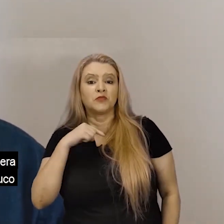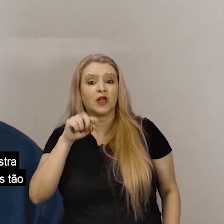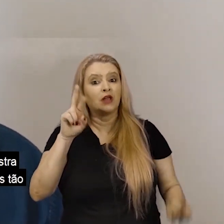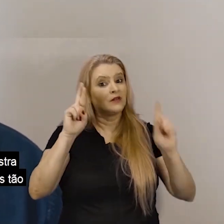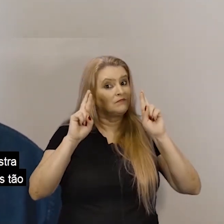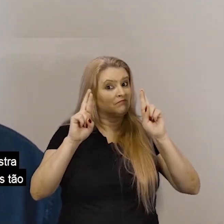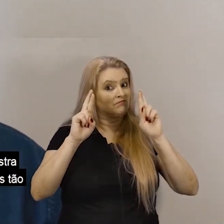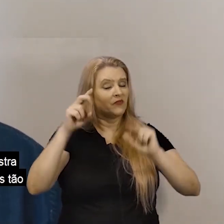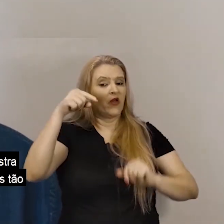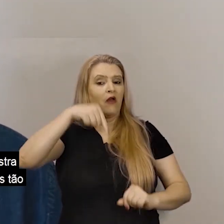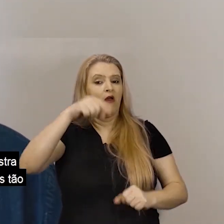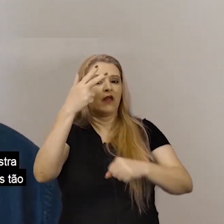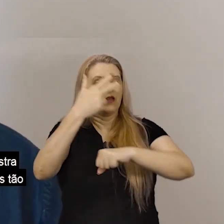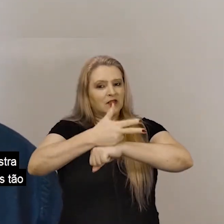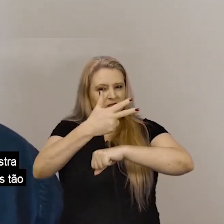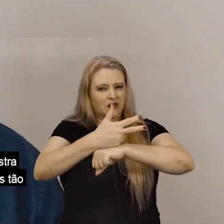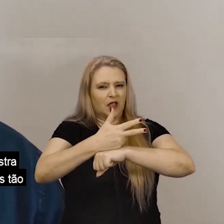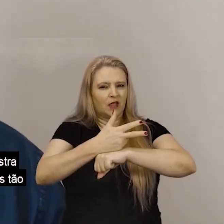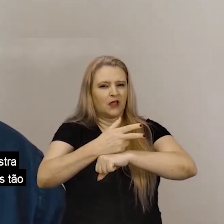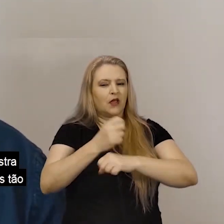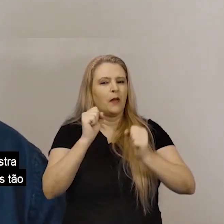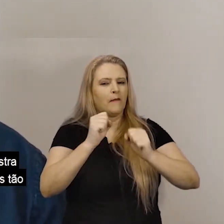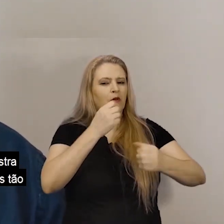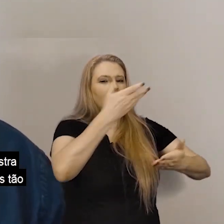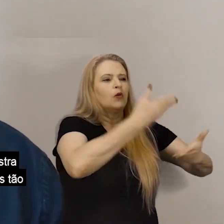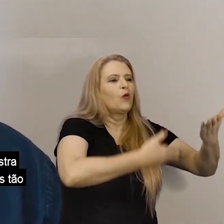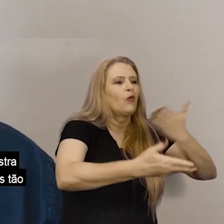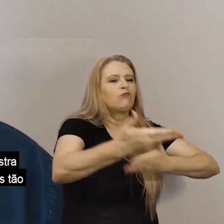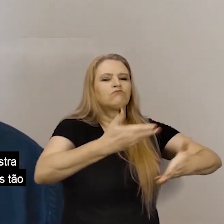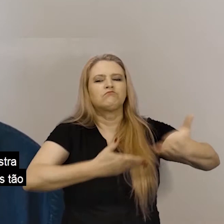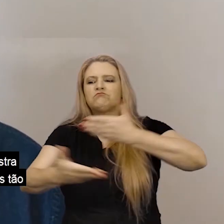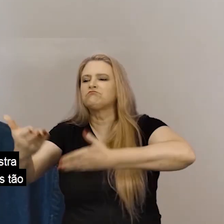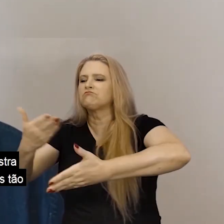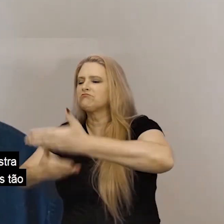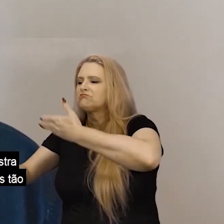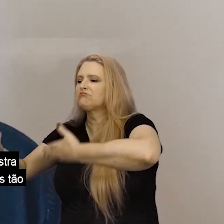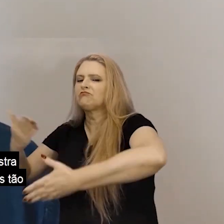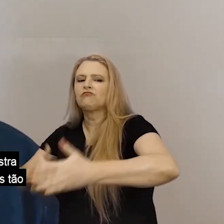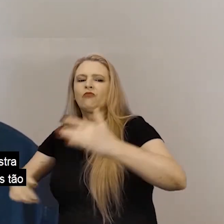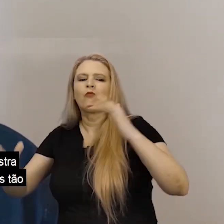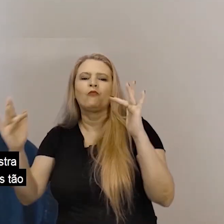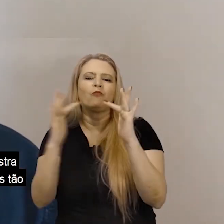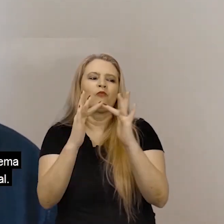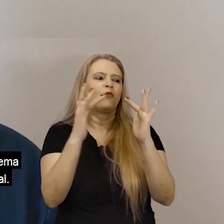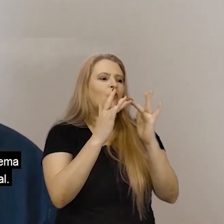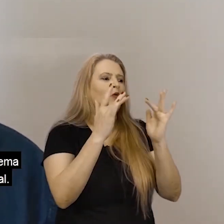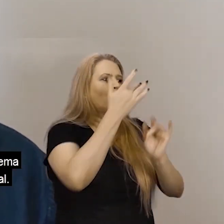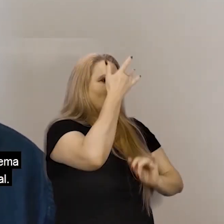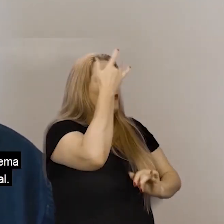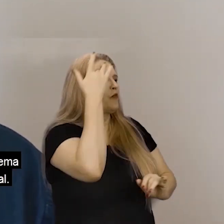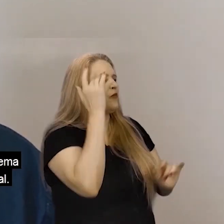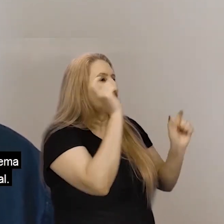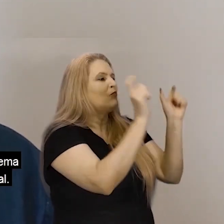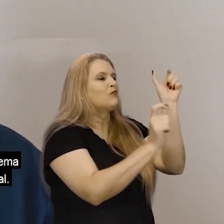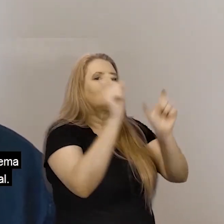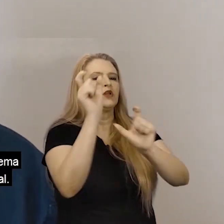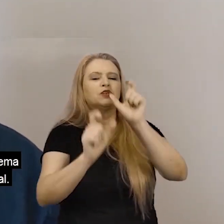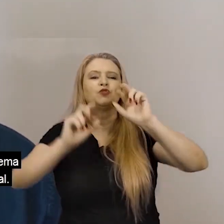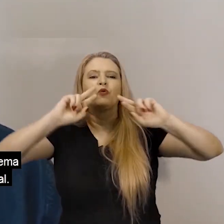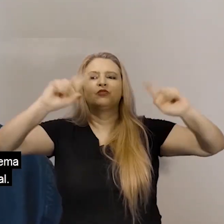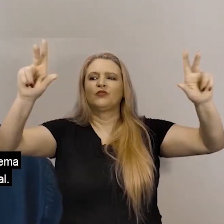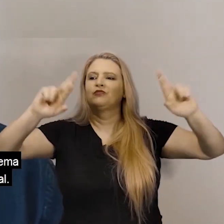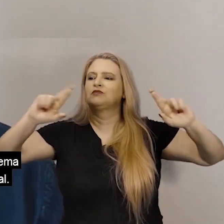desse privilégio que a gente tem na Orquestra Voadora, que é o contato com essas pessoas tão diversas e com ideias